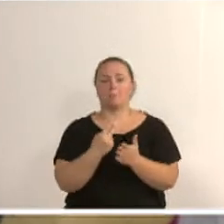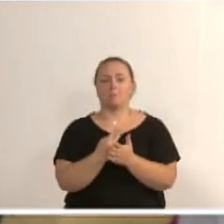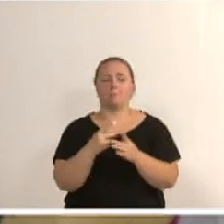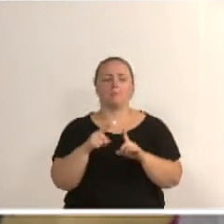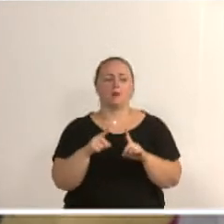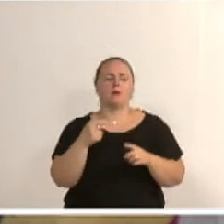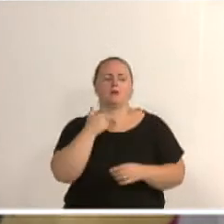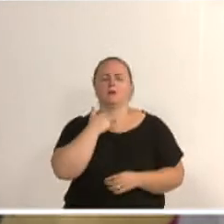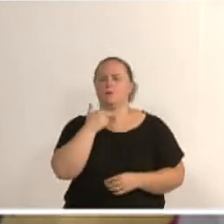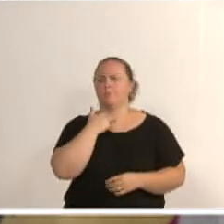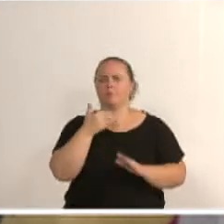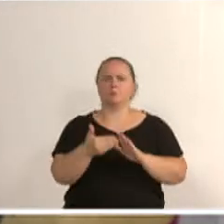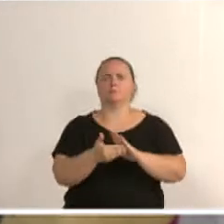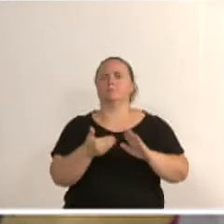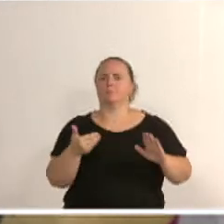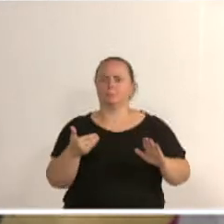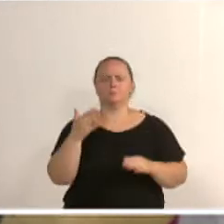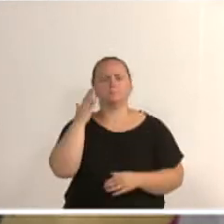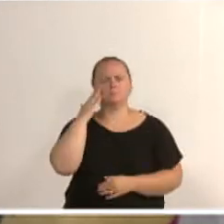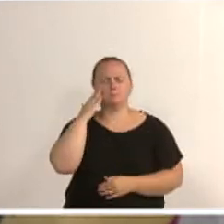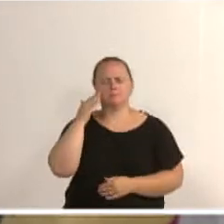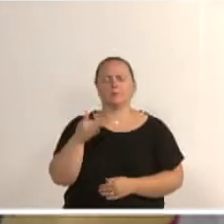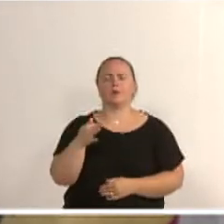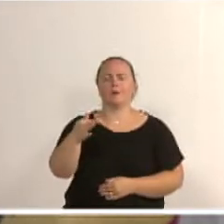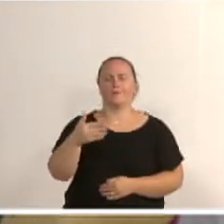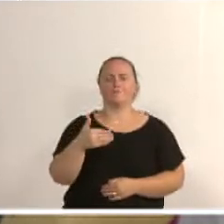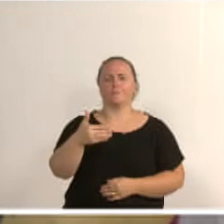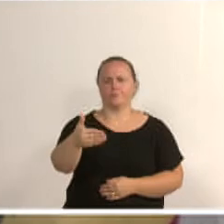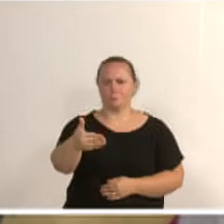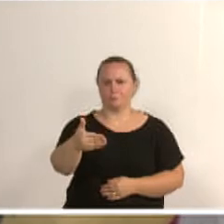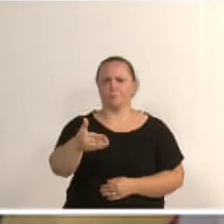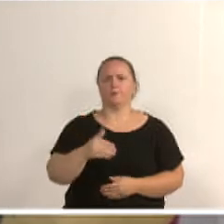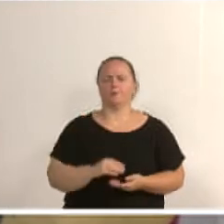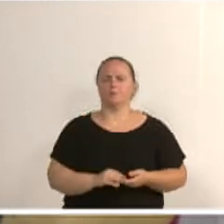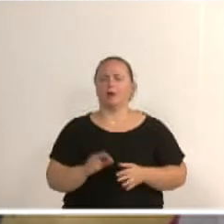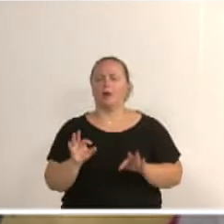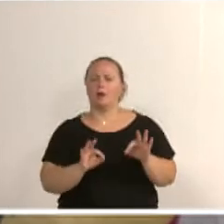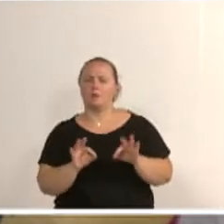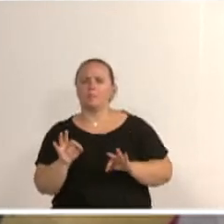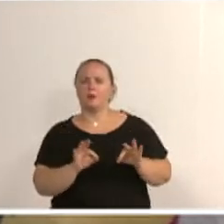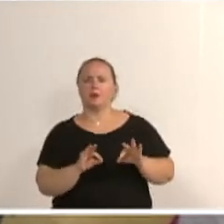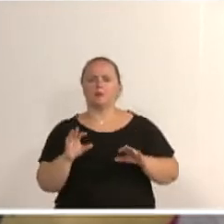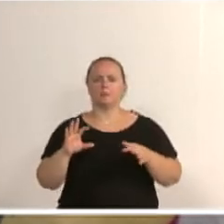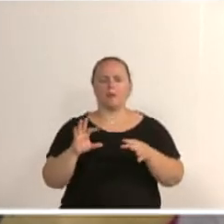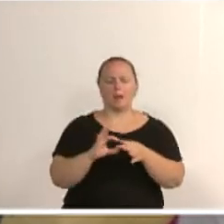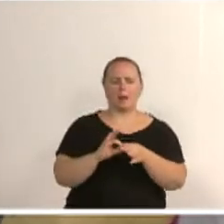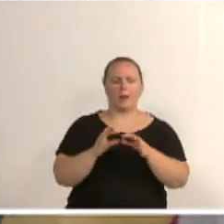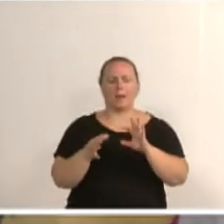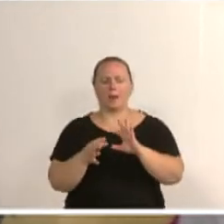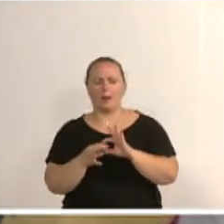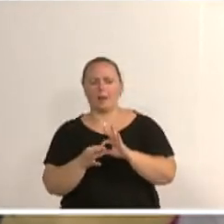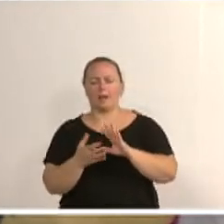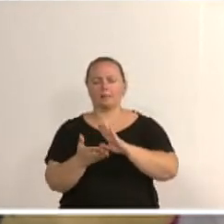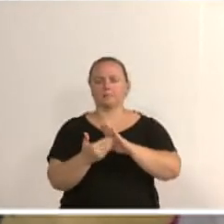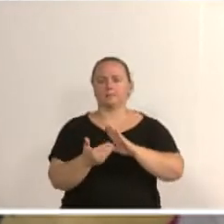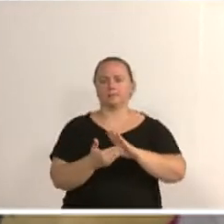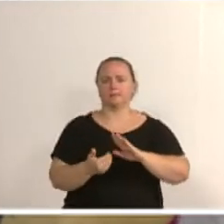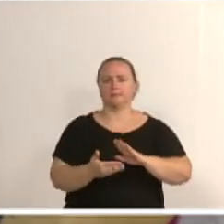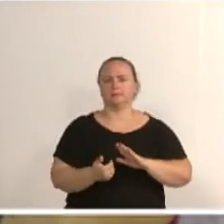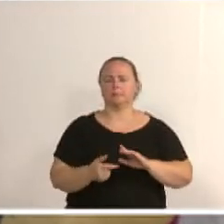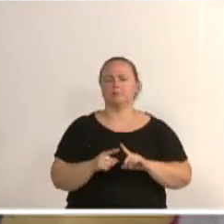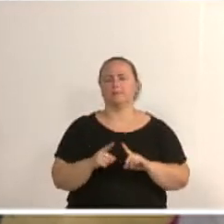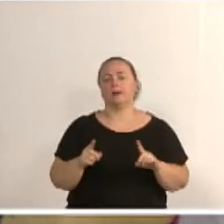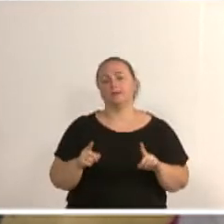maneira alguma. Eu sei que lá na frente, tirando linha, adequando linha uma a outra, vai desempregar alguém, vai sobrar para o